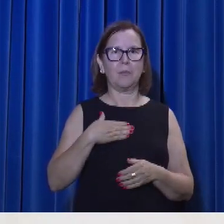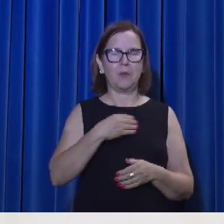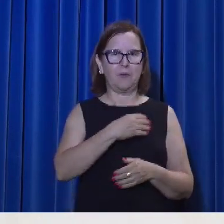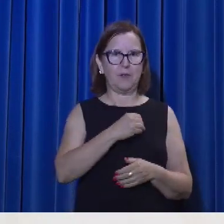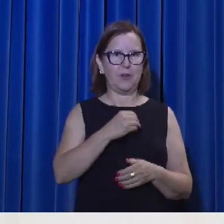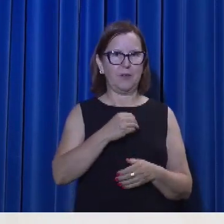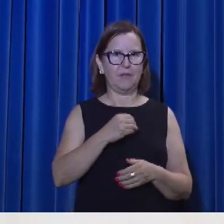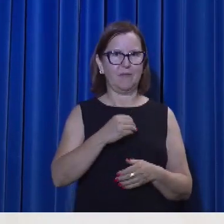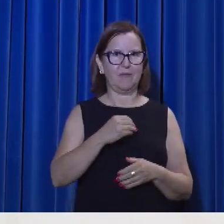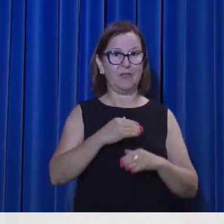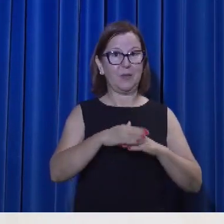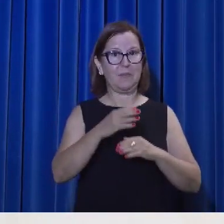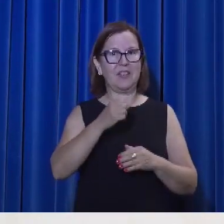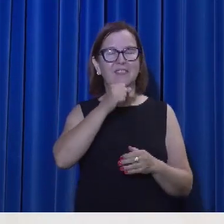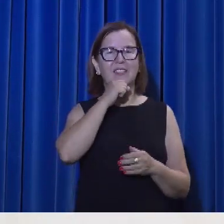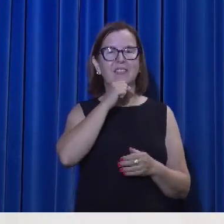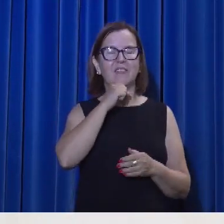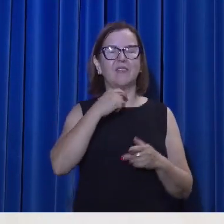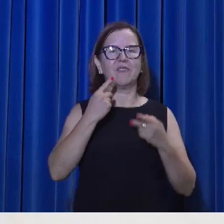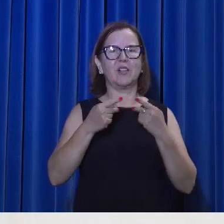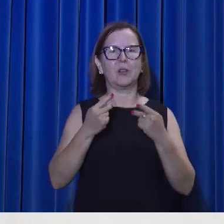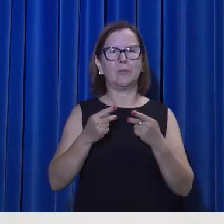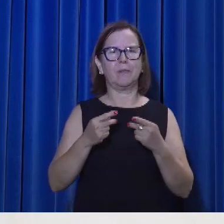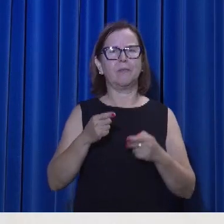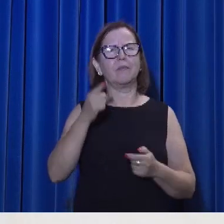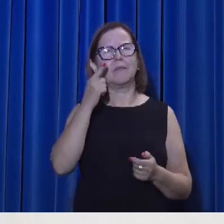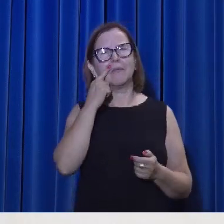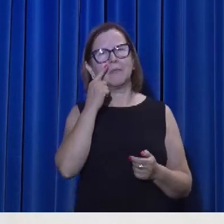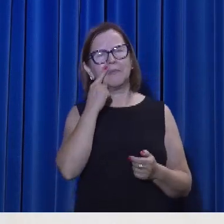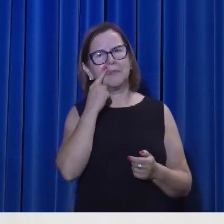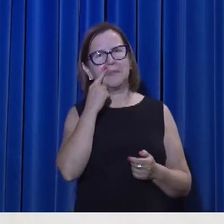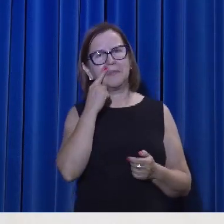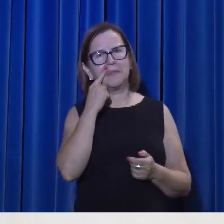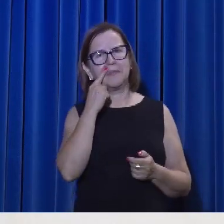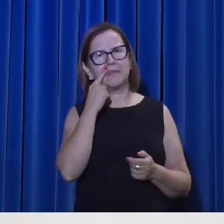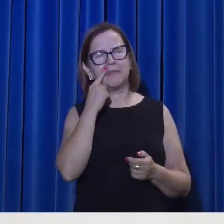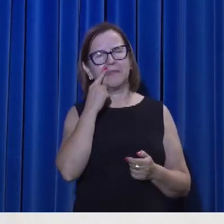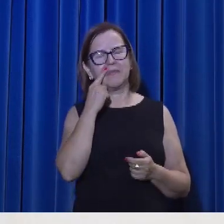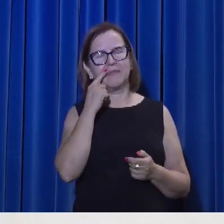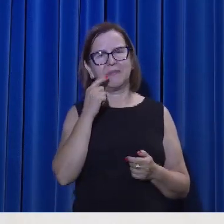já ouvindo a palavra há tanto tempo, ele falou para mim assim, papai,